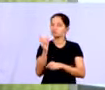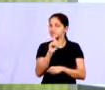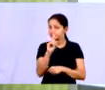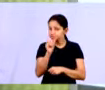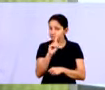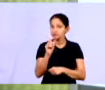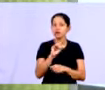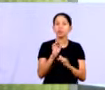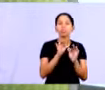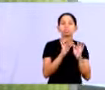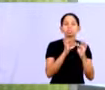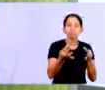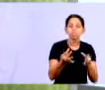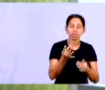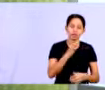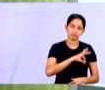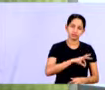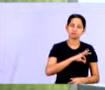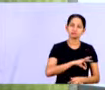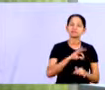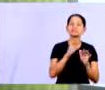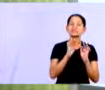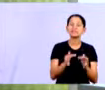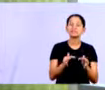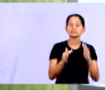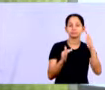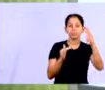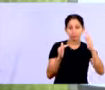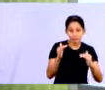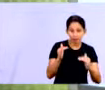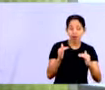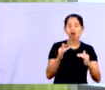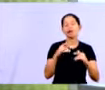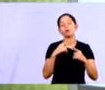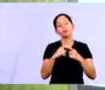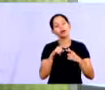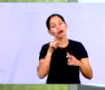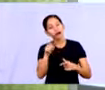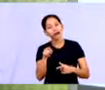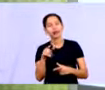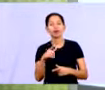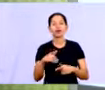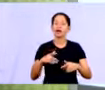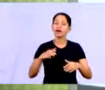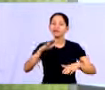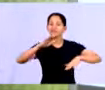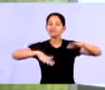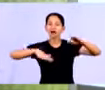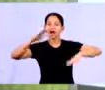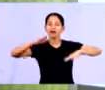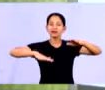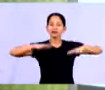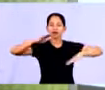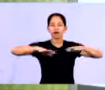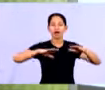líquido. Porque a maioria das pessoas hoje no mercado, as empresas em si, estão trabalhando com essa renda variável. Então, você ganha